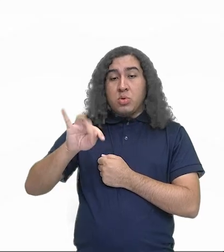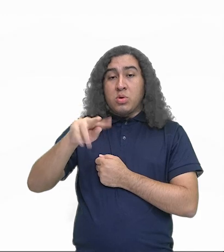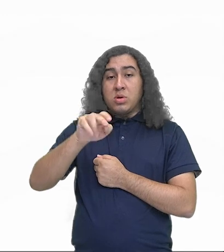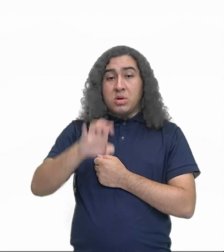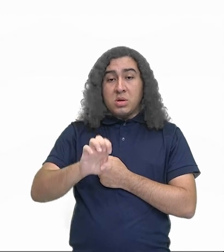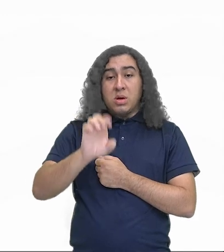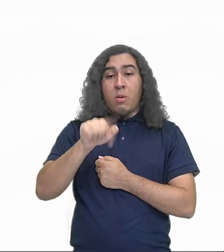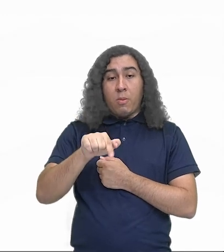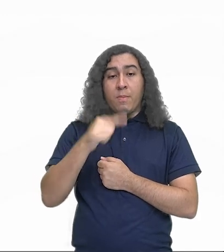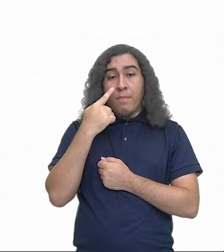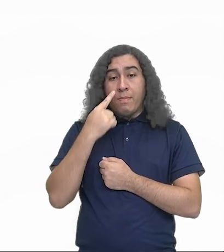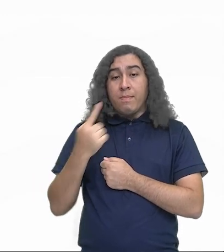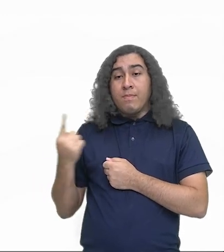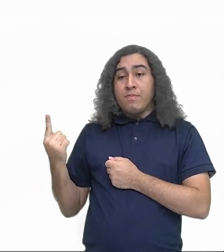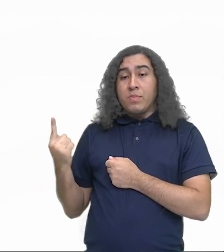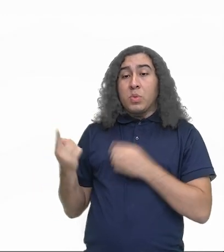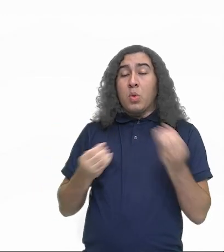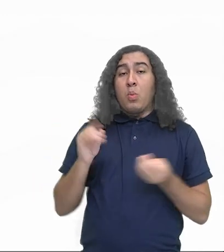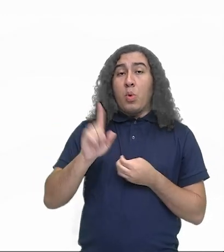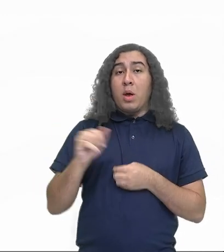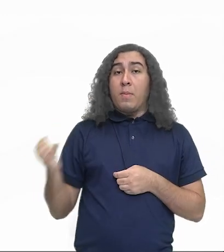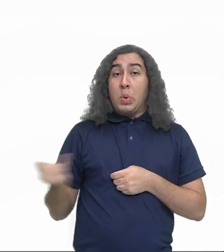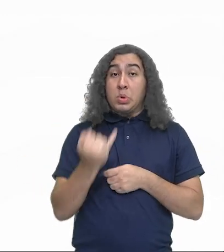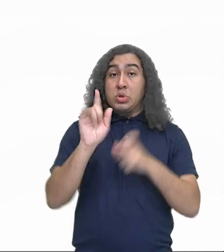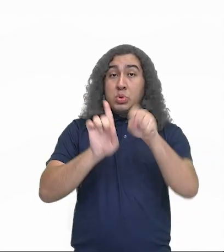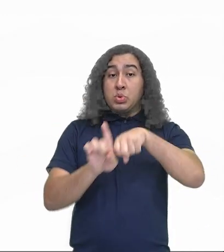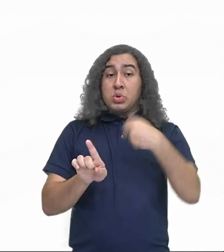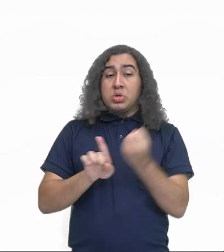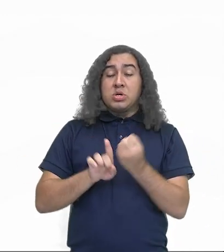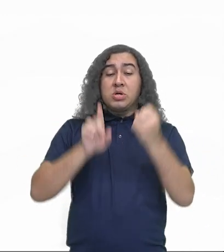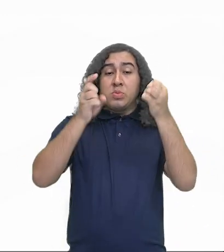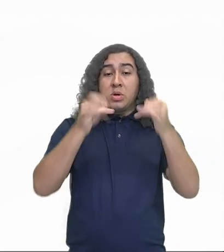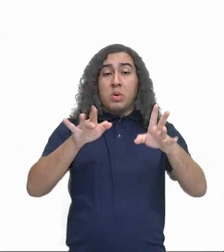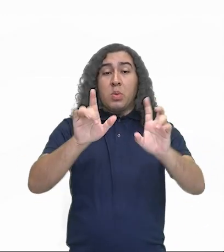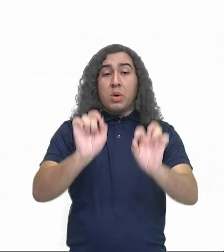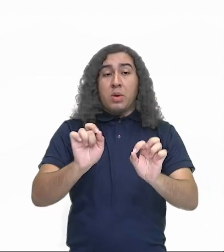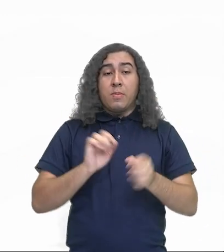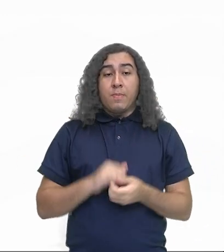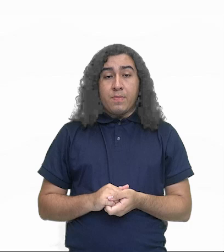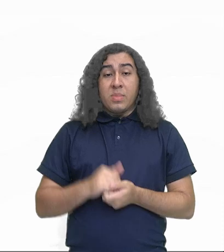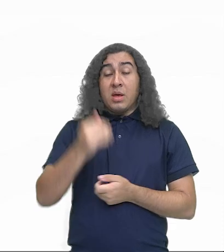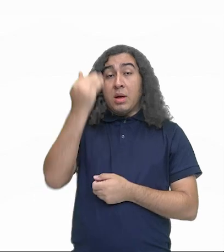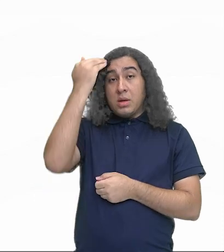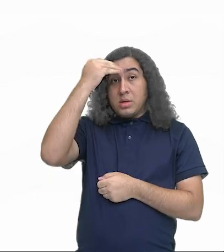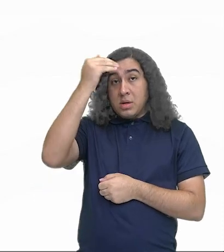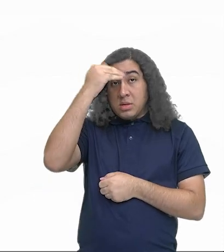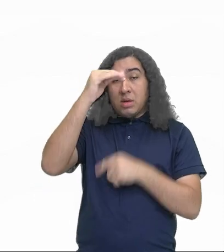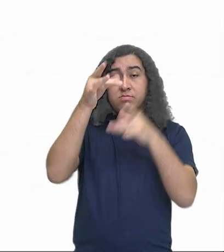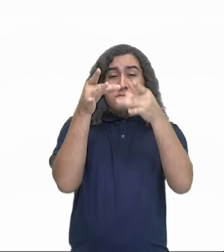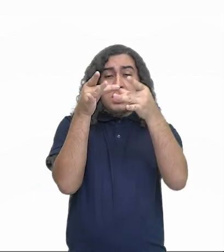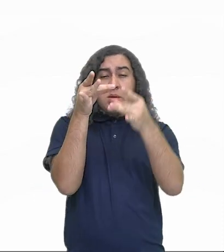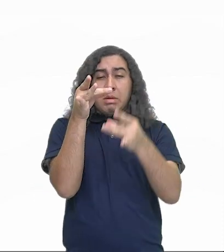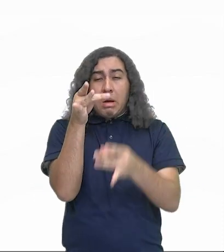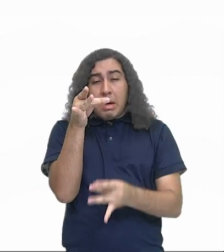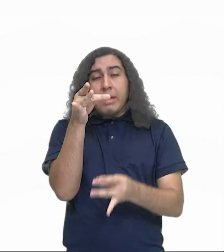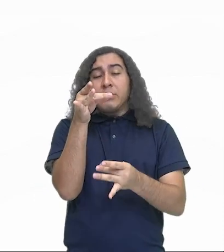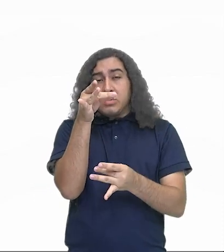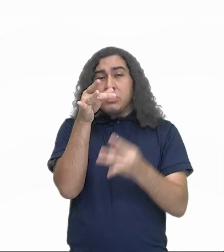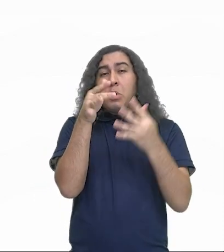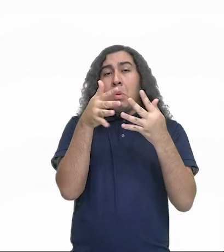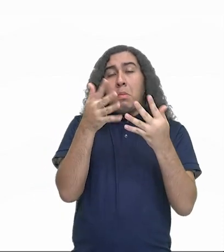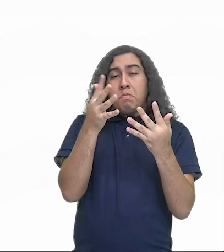Giddens, acerca da importância da sociologia. Ele diz o seguinte: entender os modos